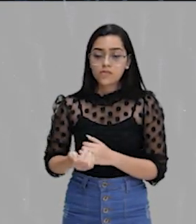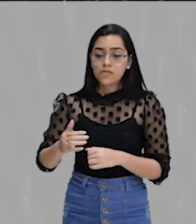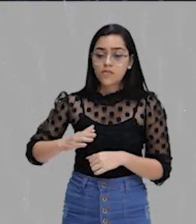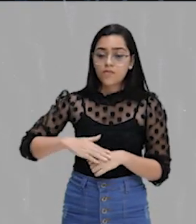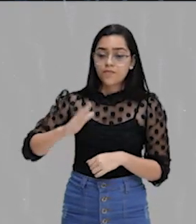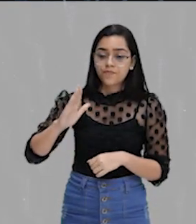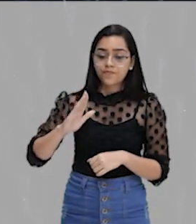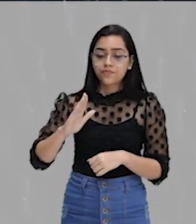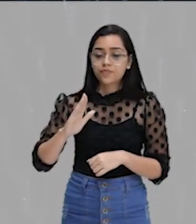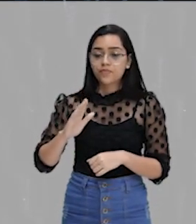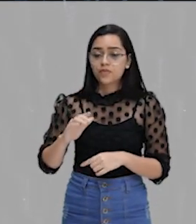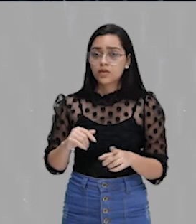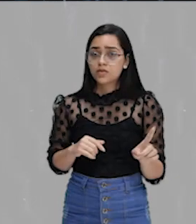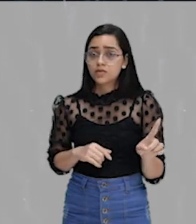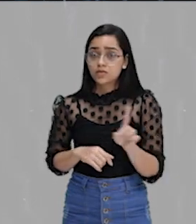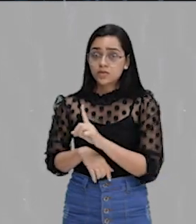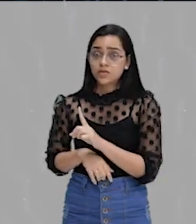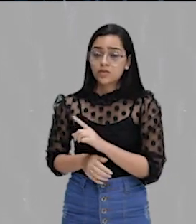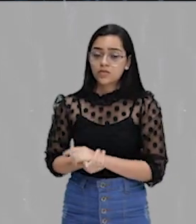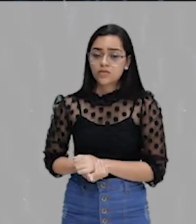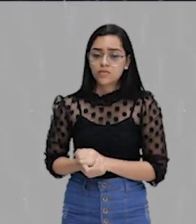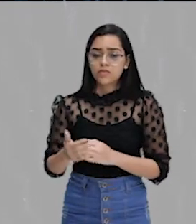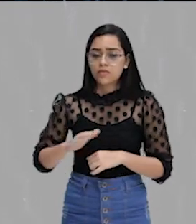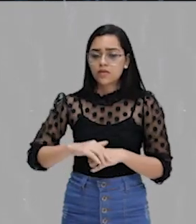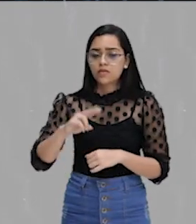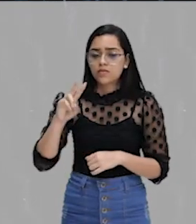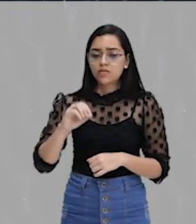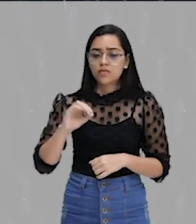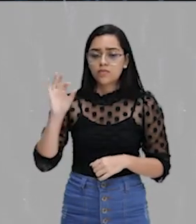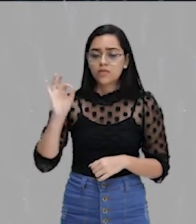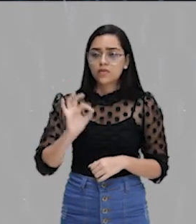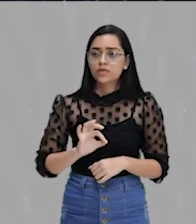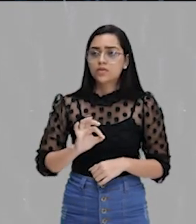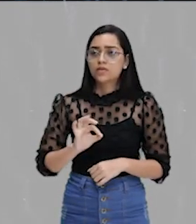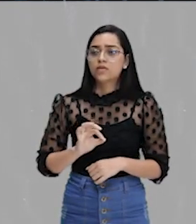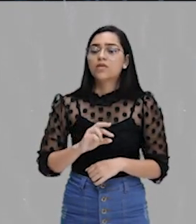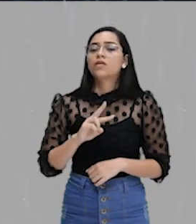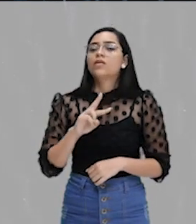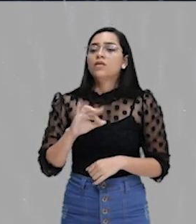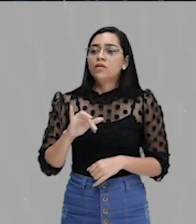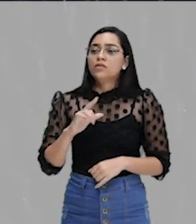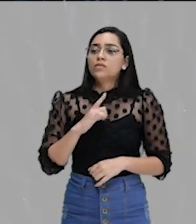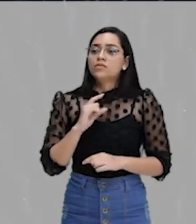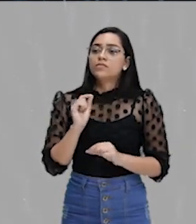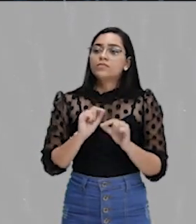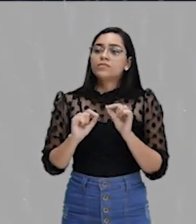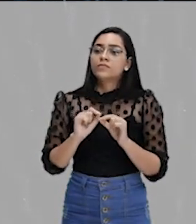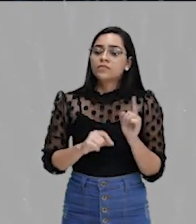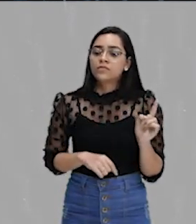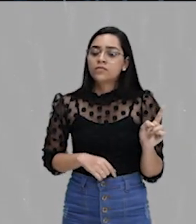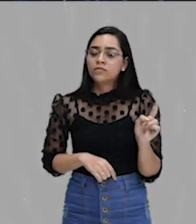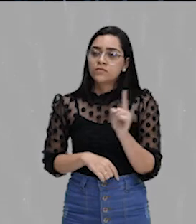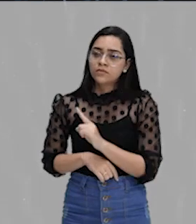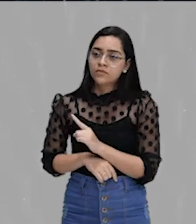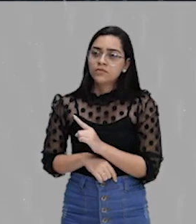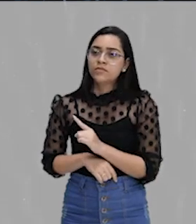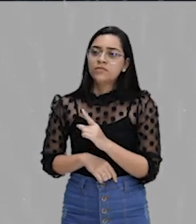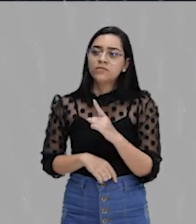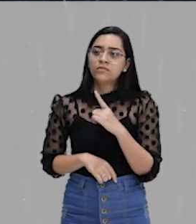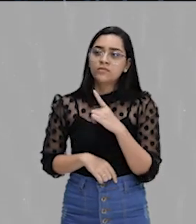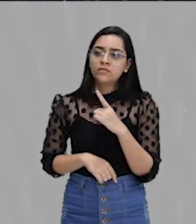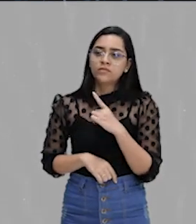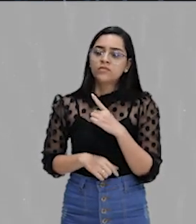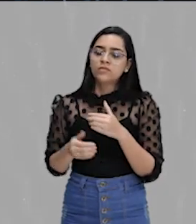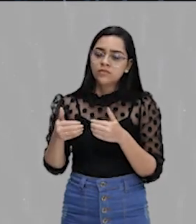da população diz não. Mais de 50% da população ela vai basicamente dizer não